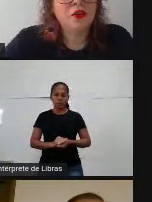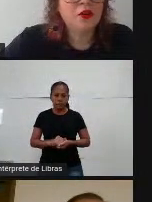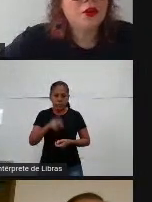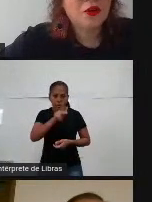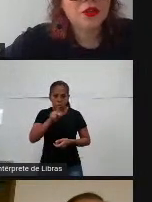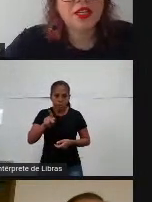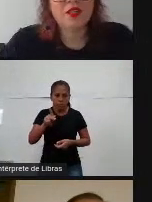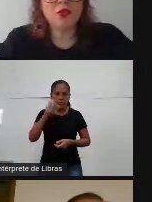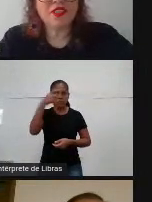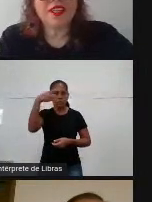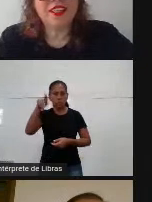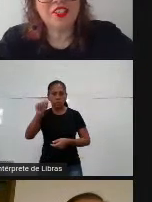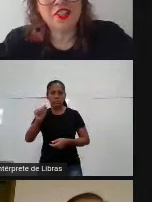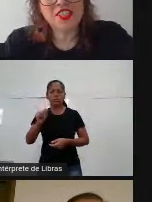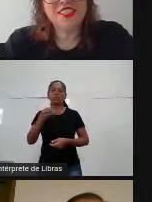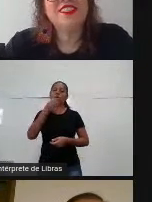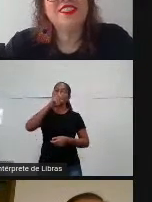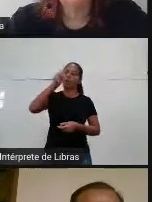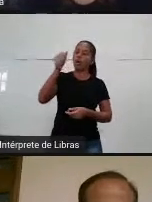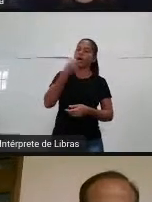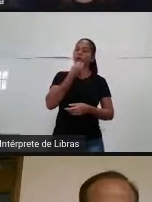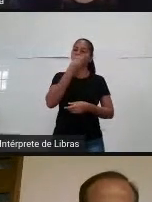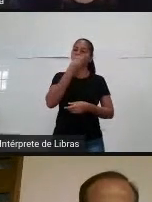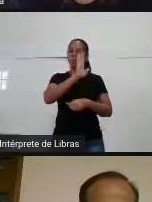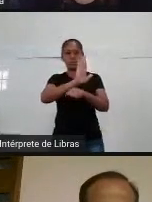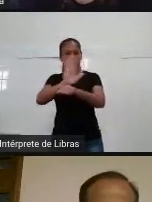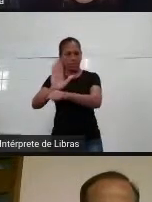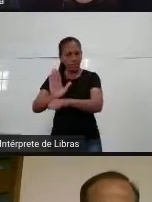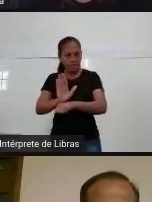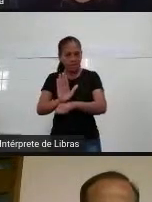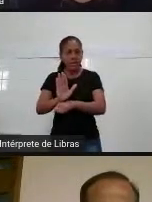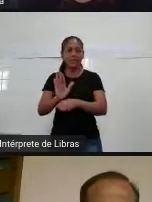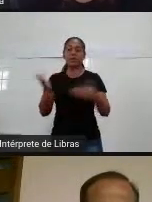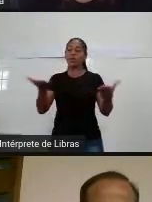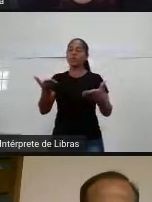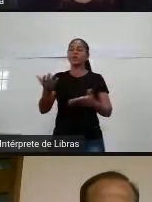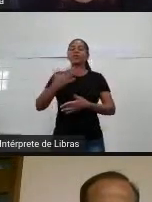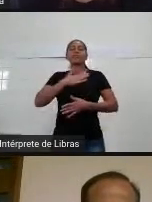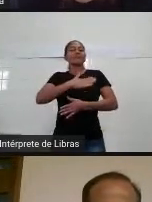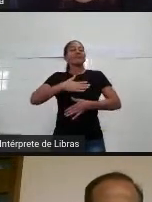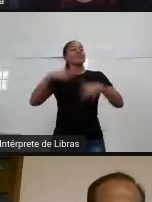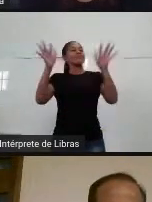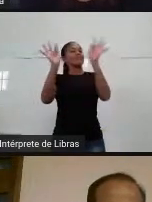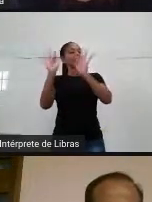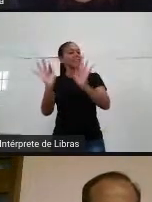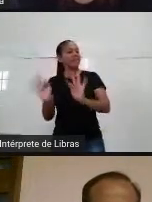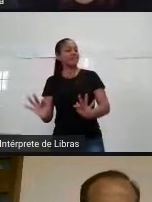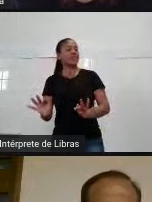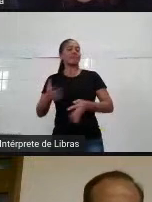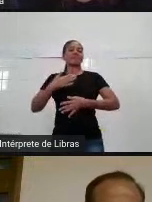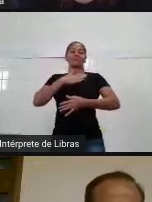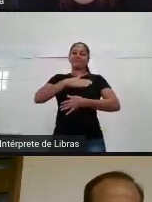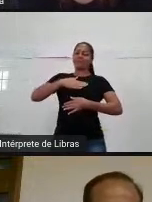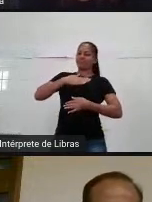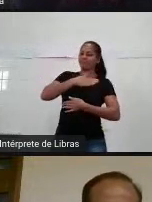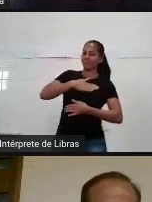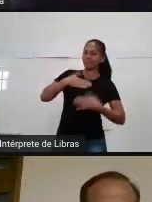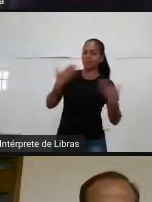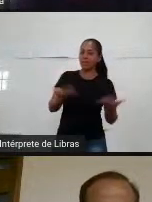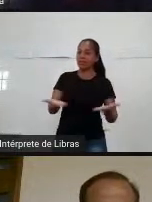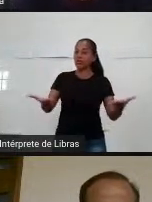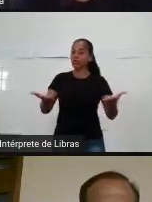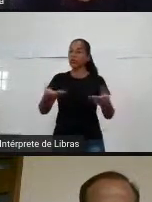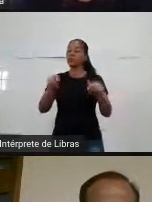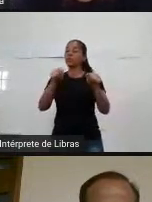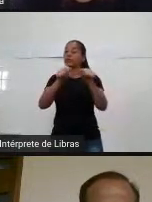Professora Elza, professor Rodrigo. Olá, boa tarde. Para nós é uma imensa felicidade, uma imensa satisfação estarmos